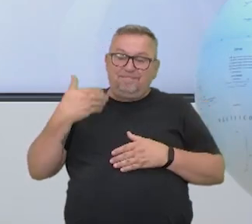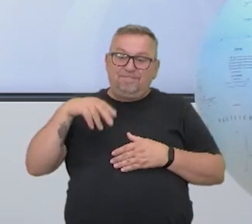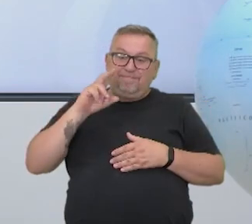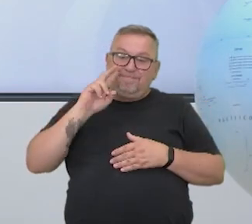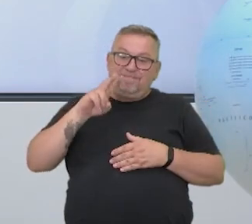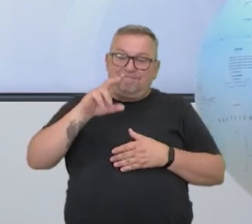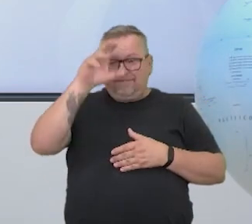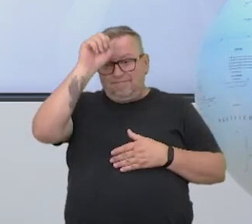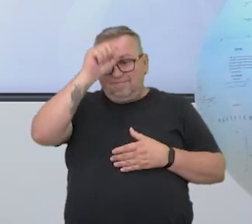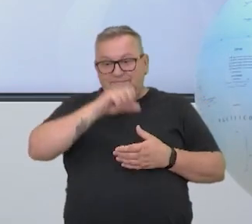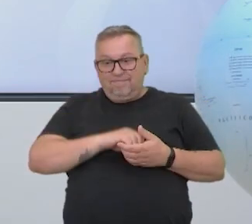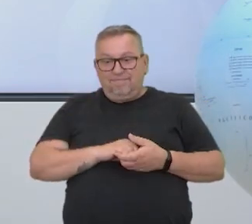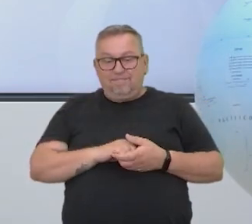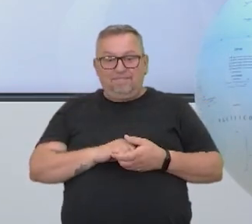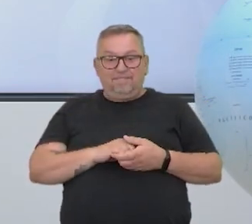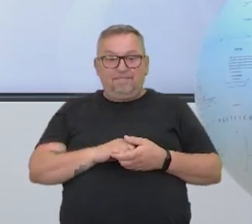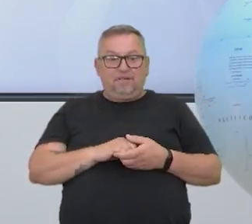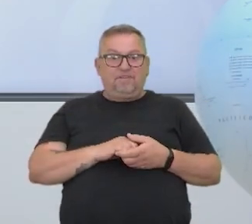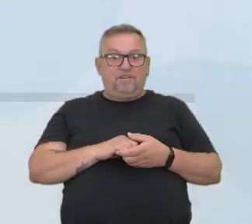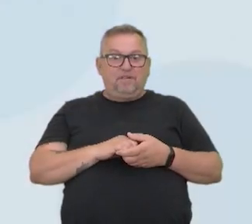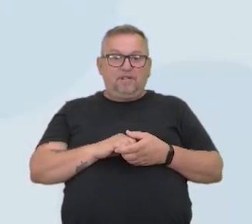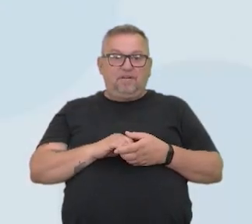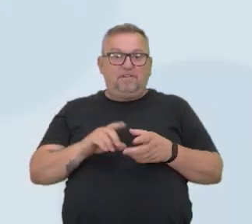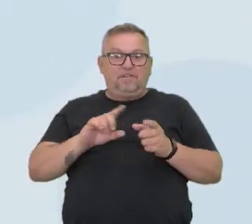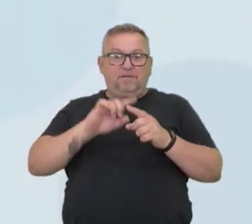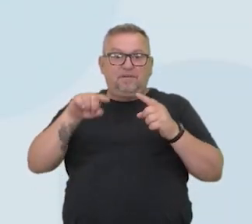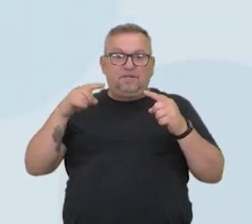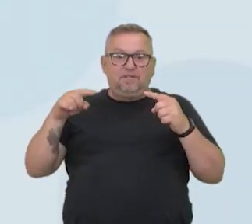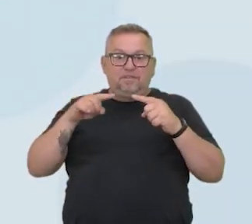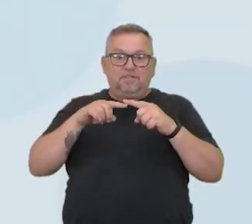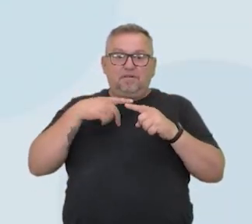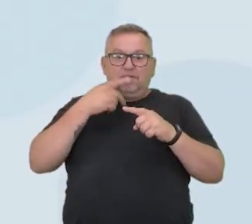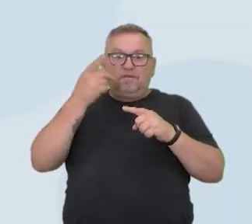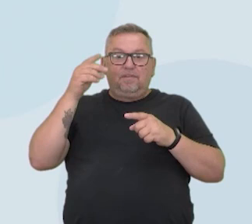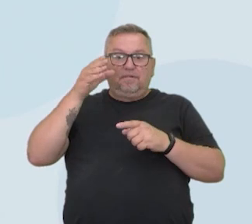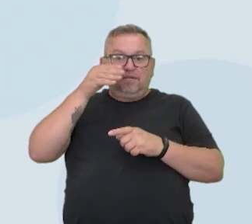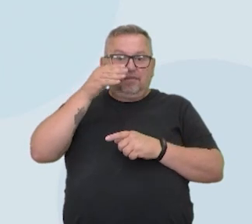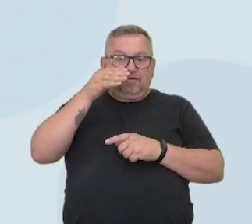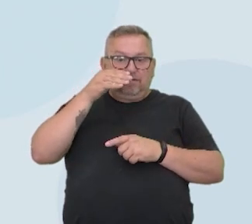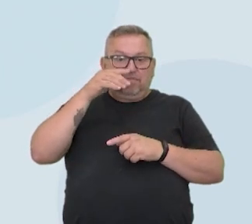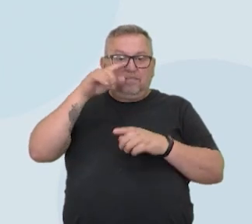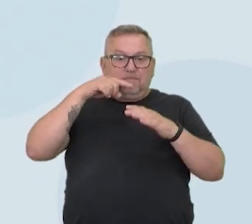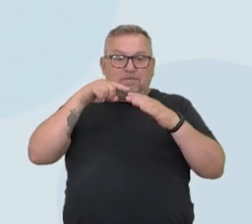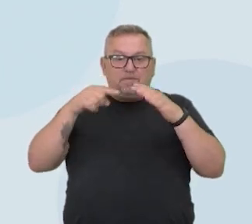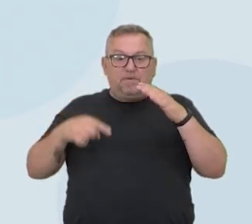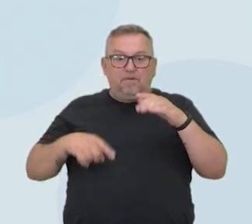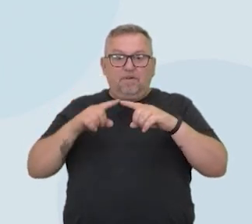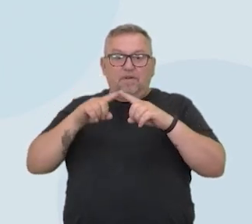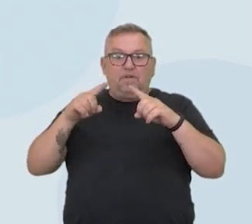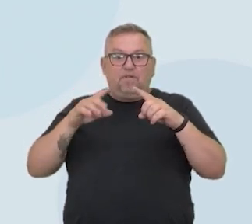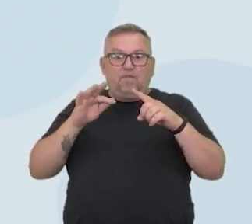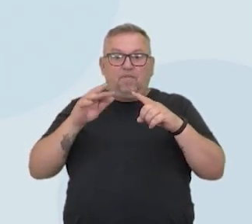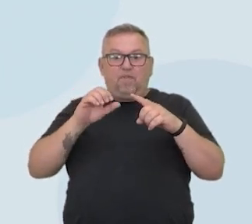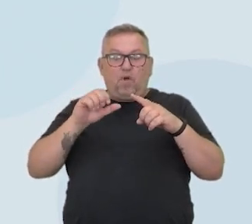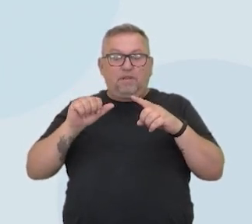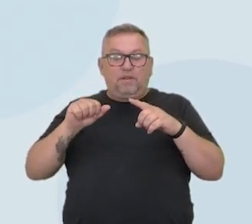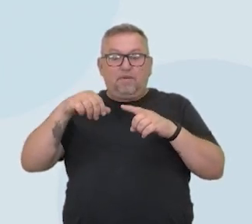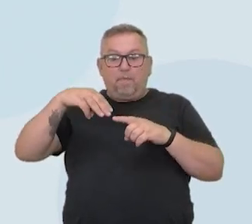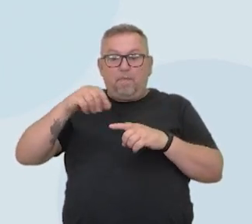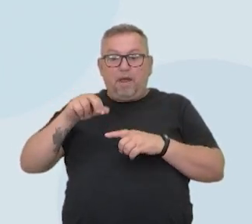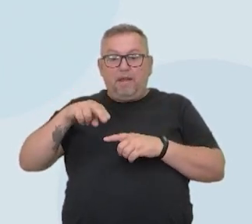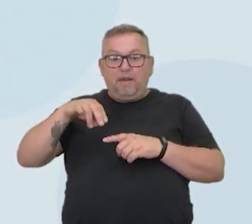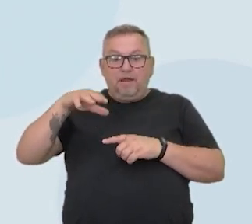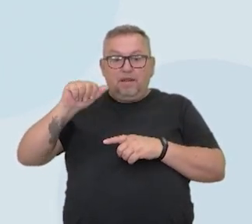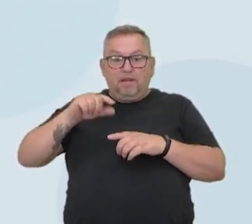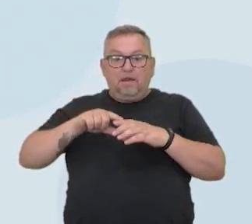aprender mais. Objetivos então da nossa aula de hoje é falar sobre essas curiosidades das profundezas, as fossas marianas e